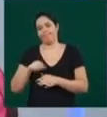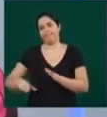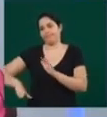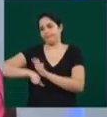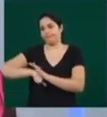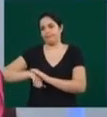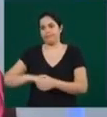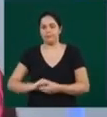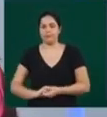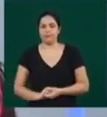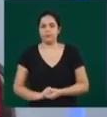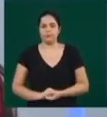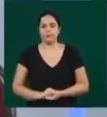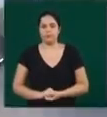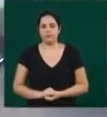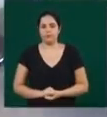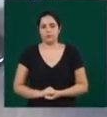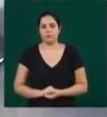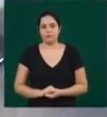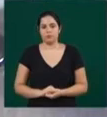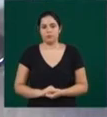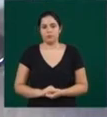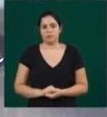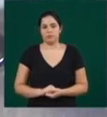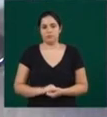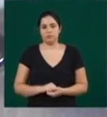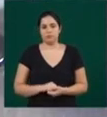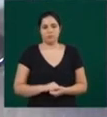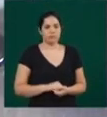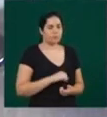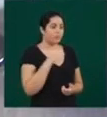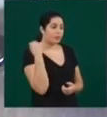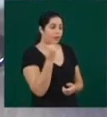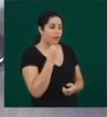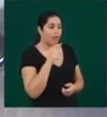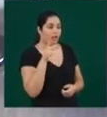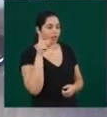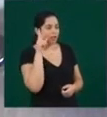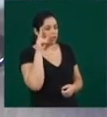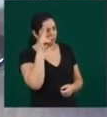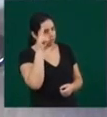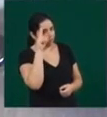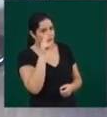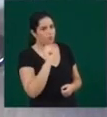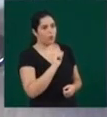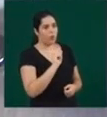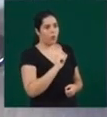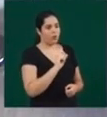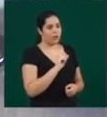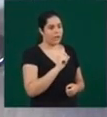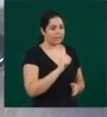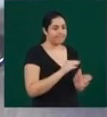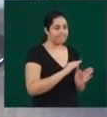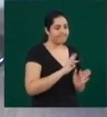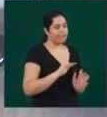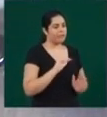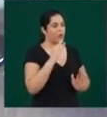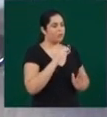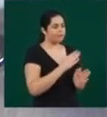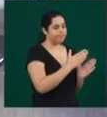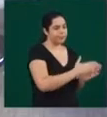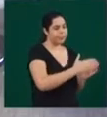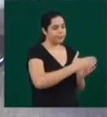é definido. Isso. Agora é importante lembrar que tem que ser condutas reiteradas, né?